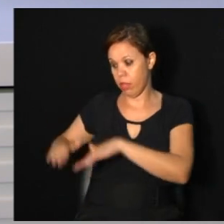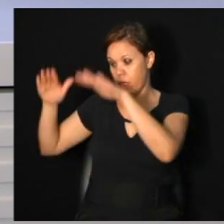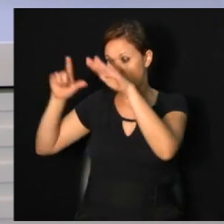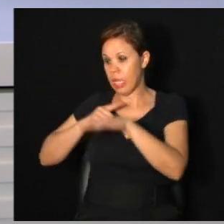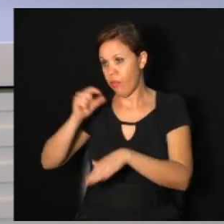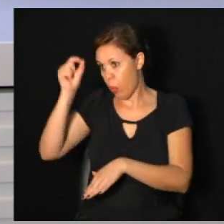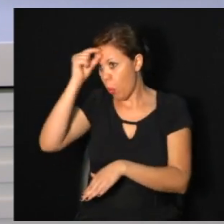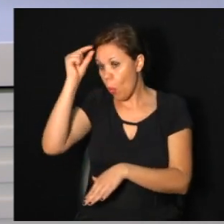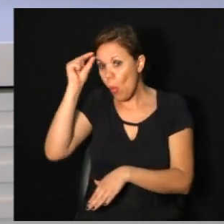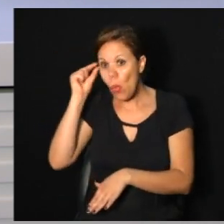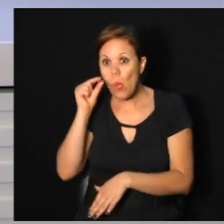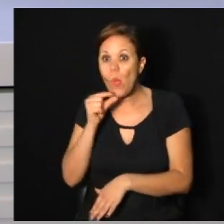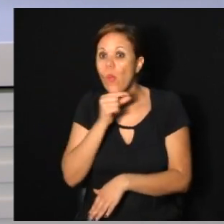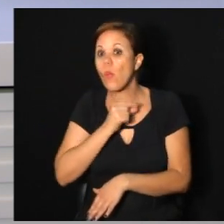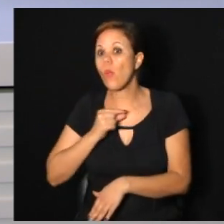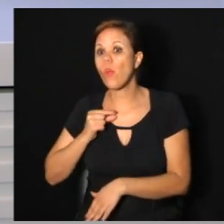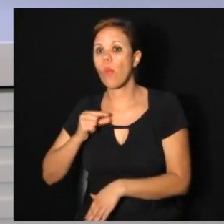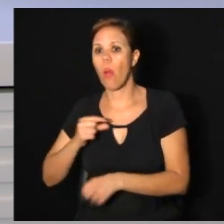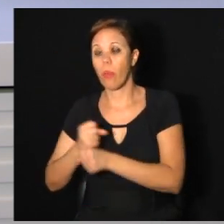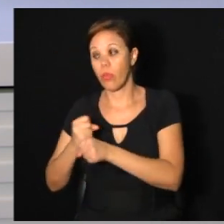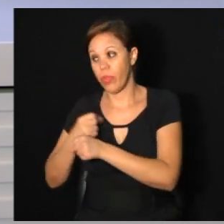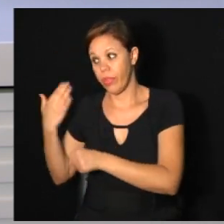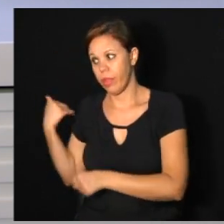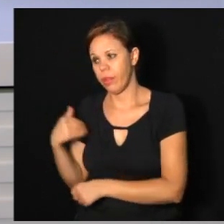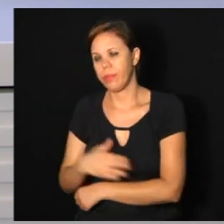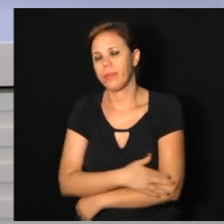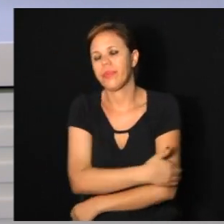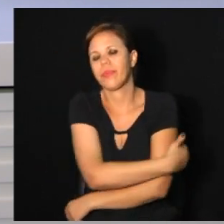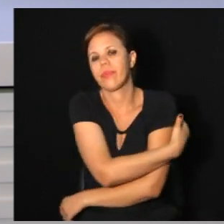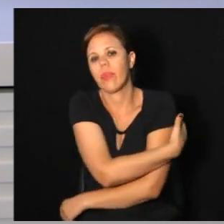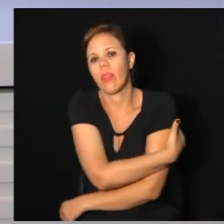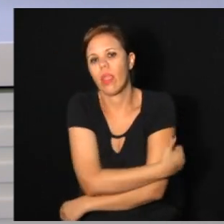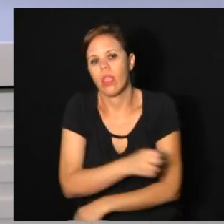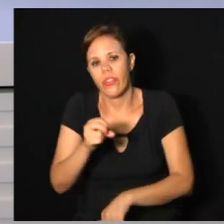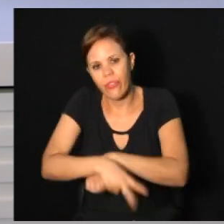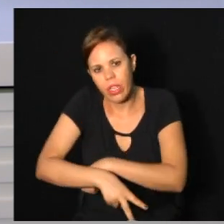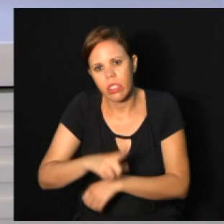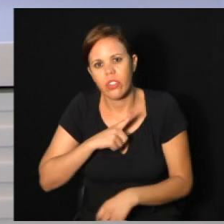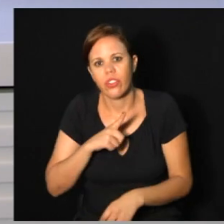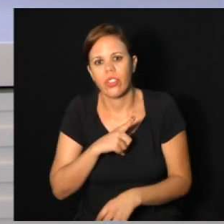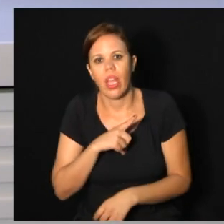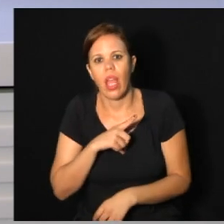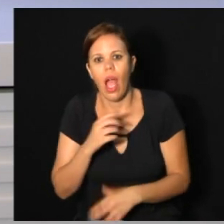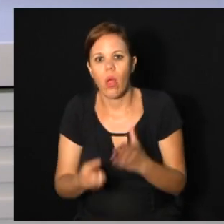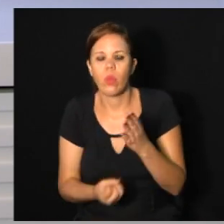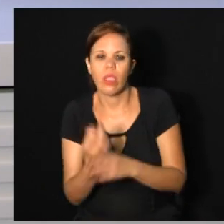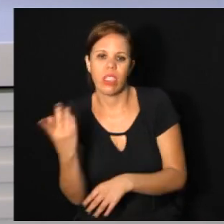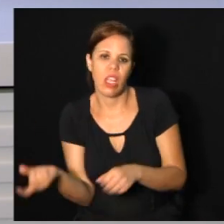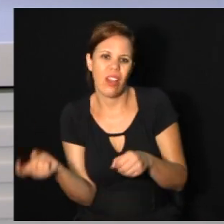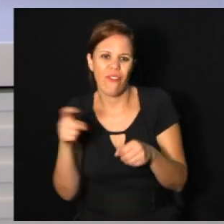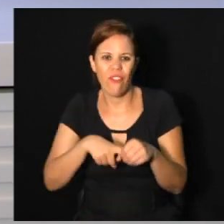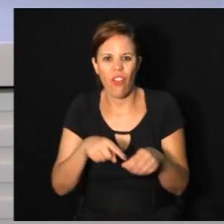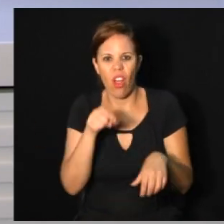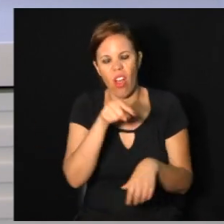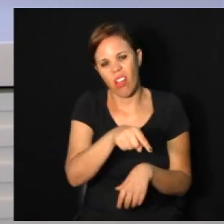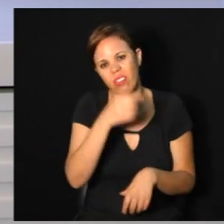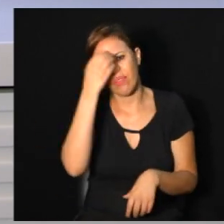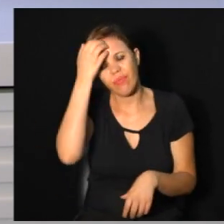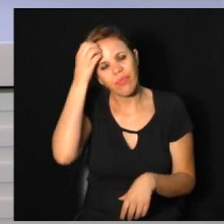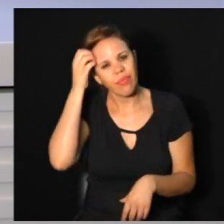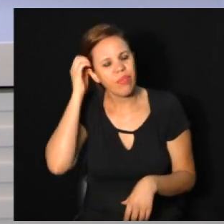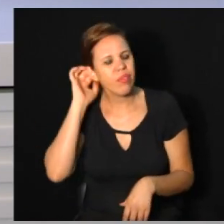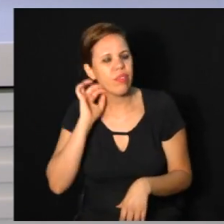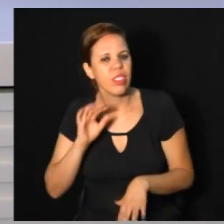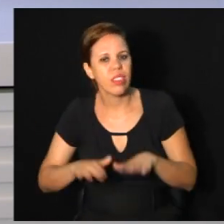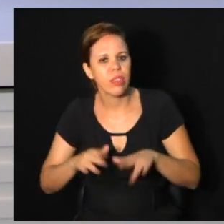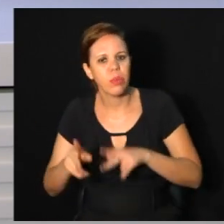ou muitos anos atrás. Esse vírus tem que ser reativado. Quando esse vírus é reativado,